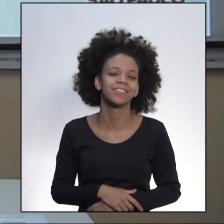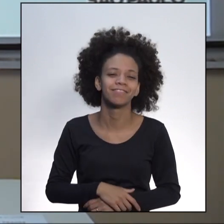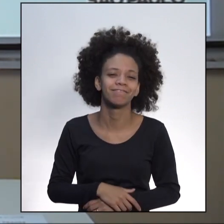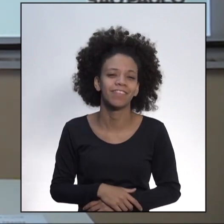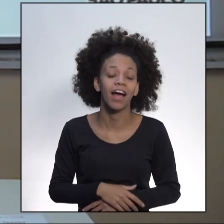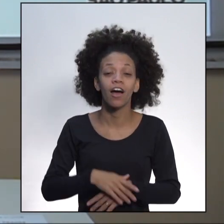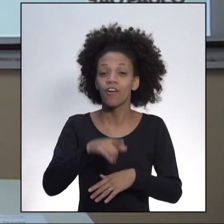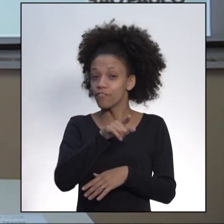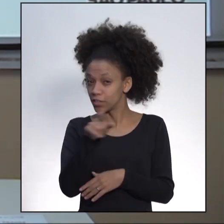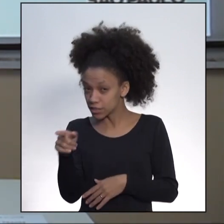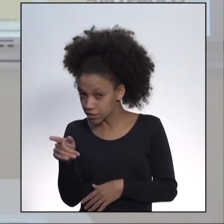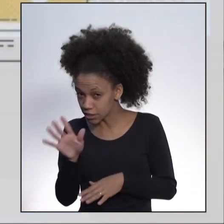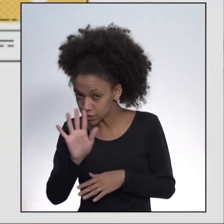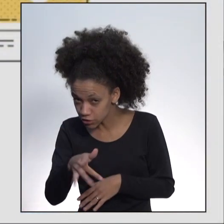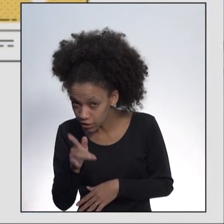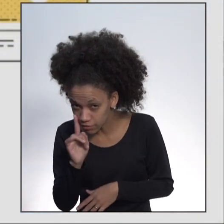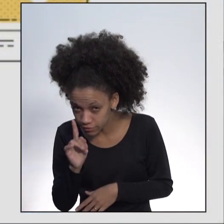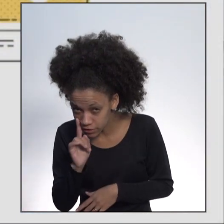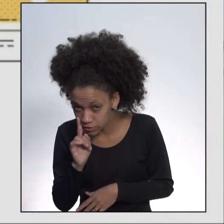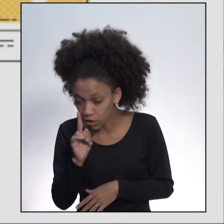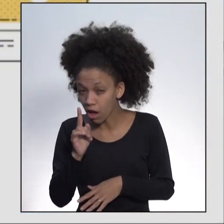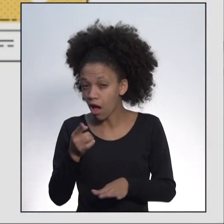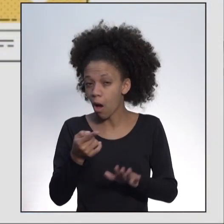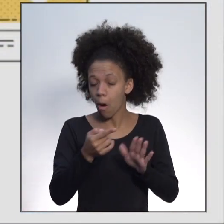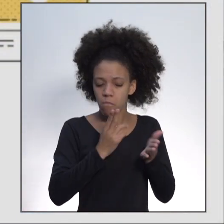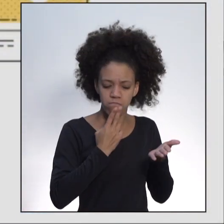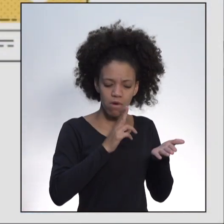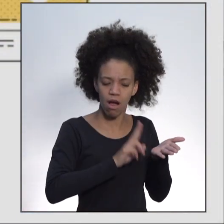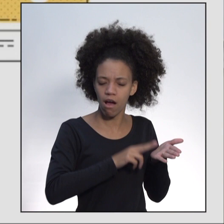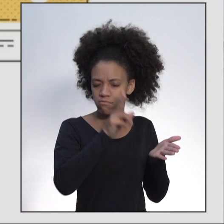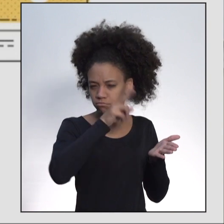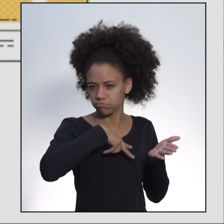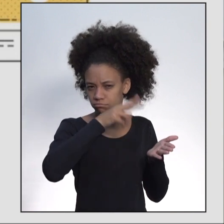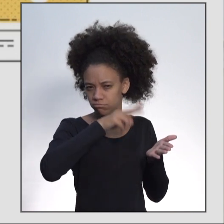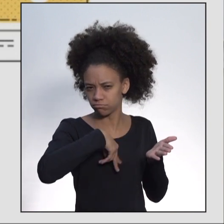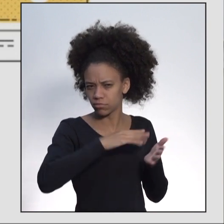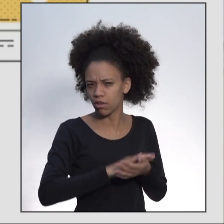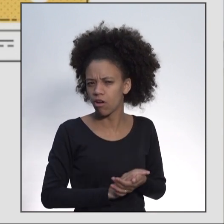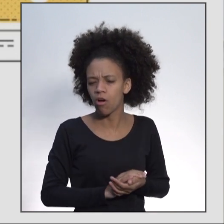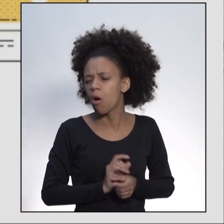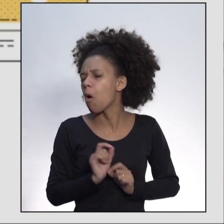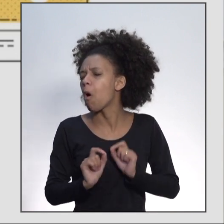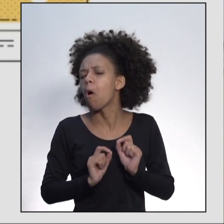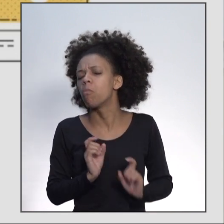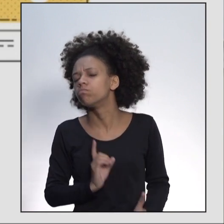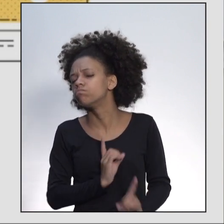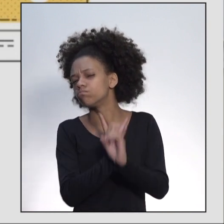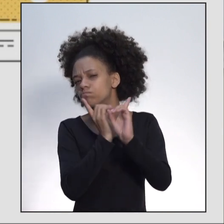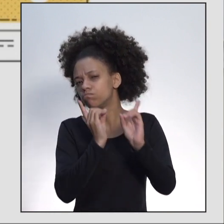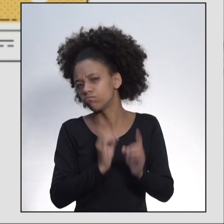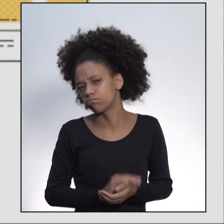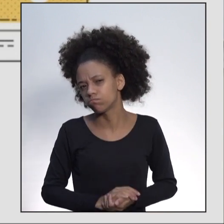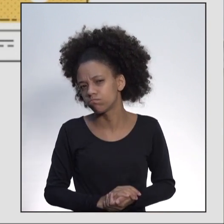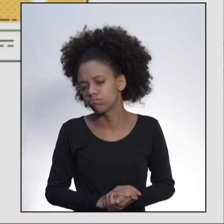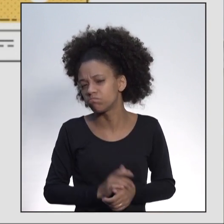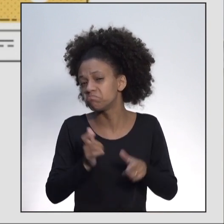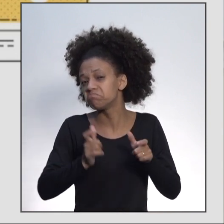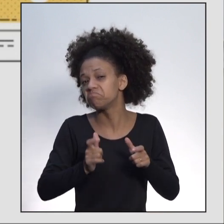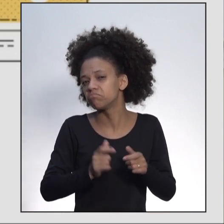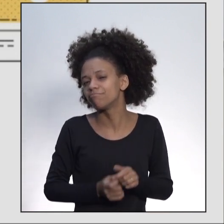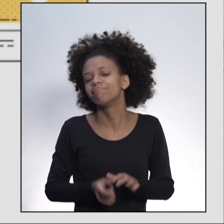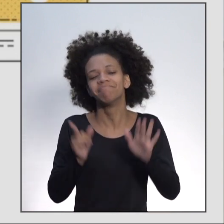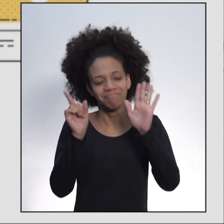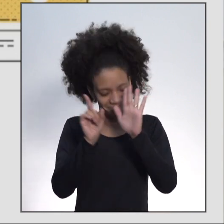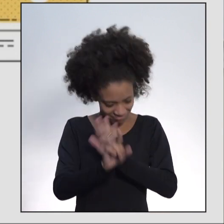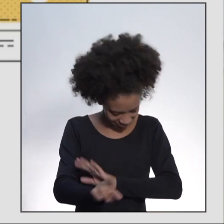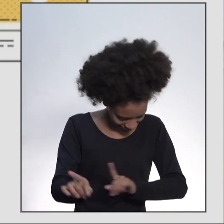perguntinha. Vocês já viram alguma carta do leitor? Onde encontramos uma carta do leitor? Hein? Deixo com vocês